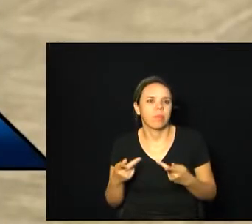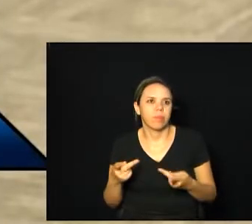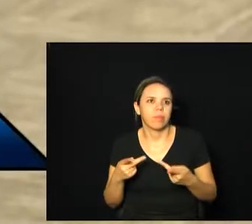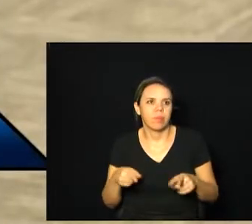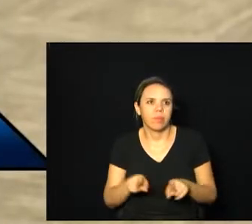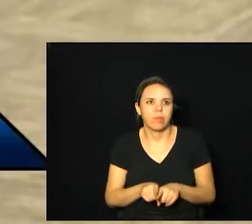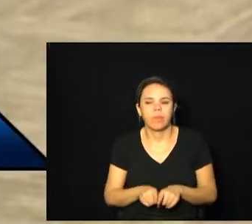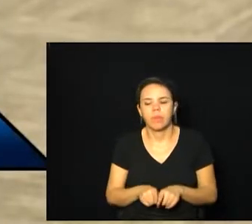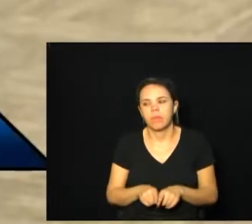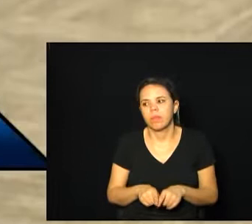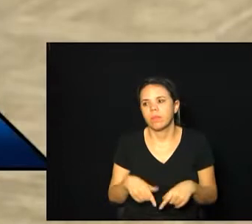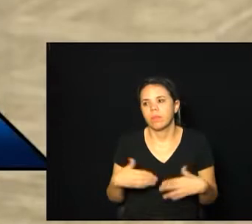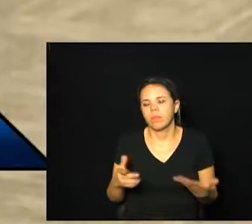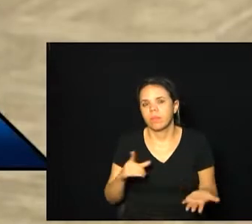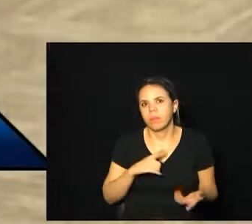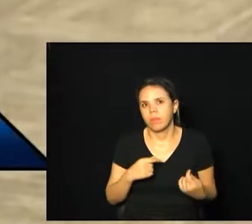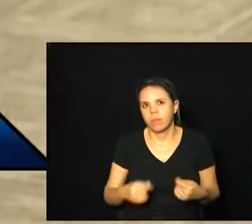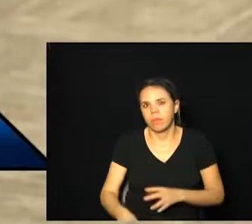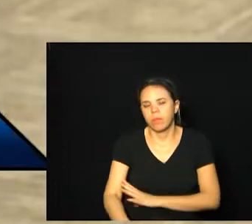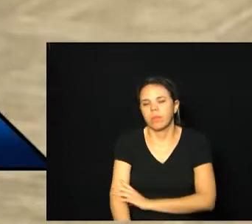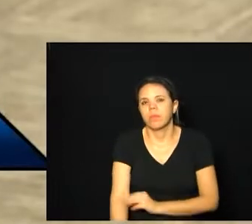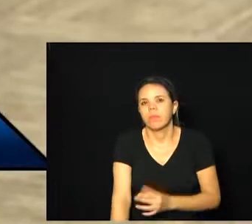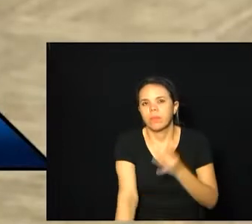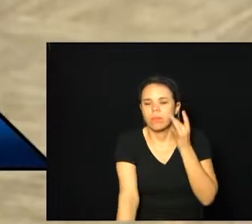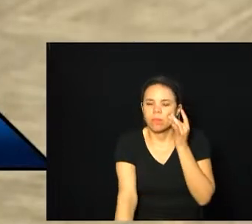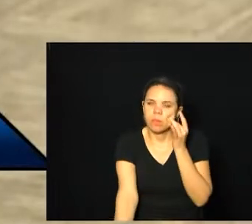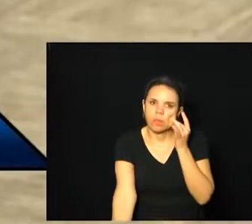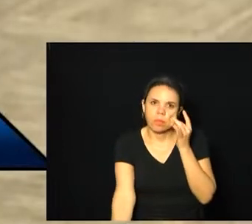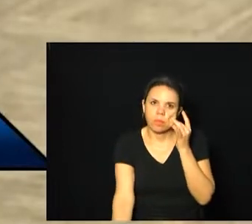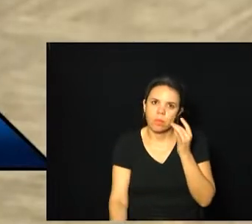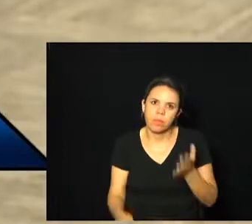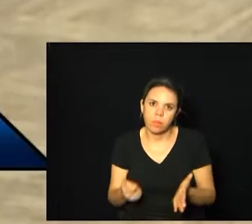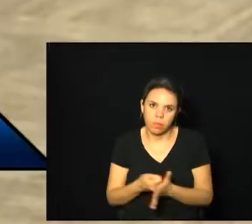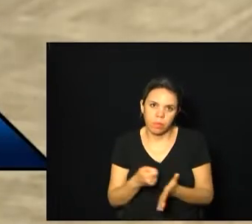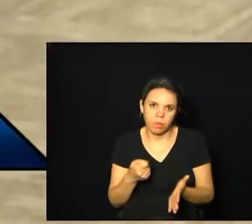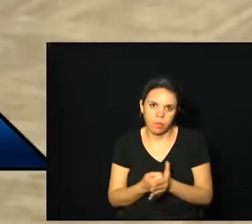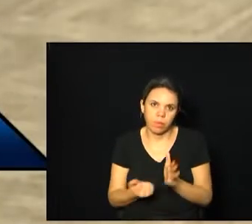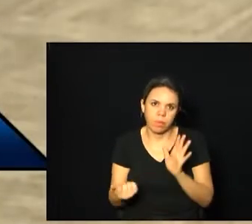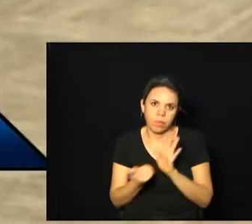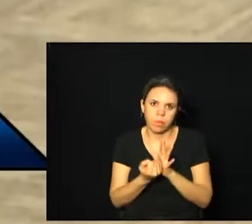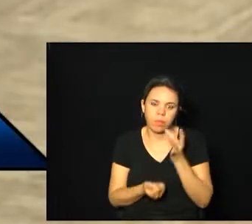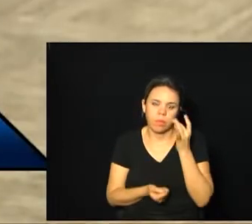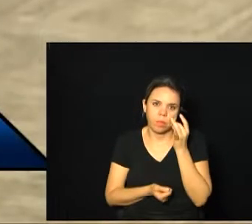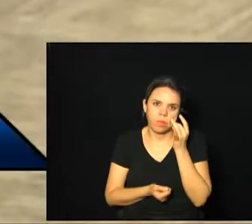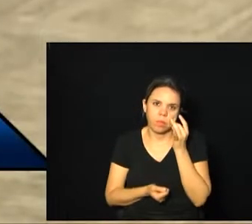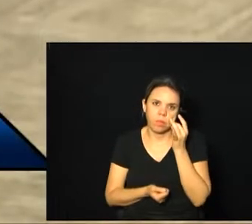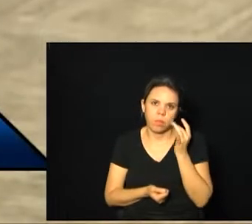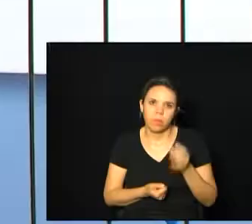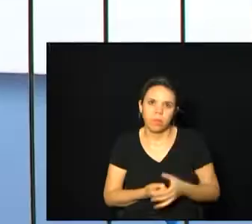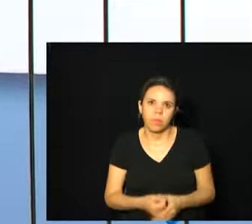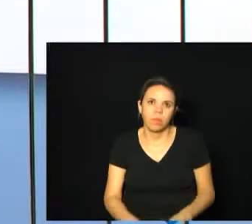também outros quando houver necessidade, com presença obrigatória, registro de presença e ata.